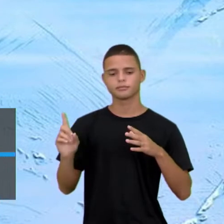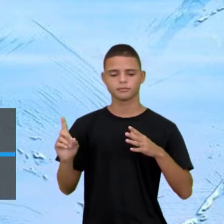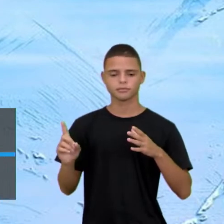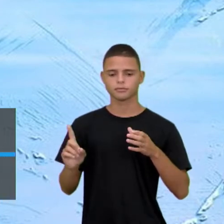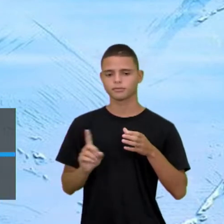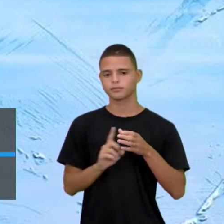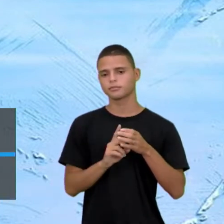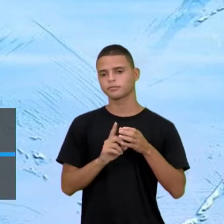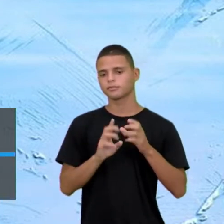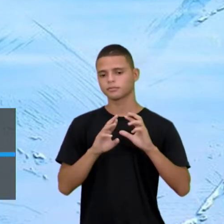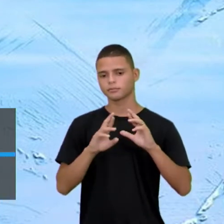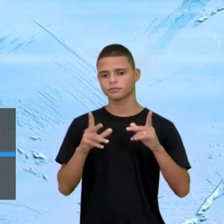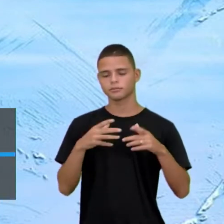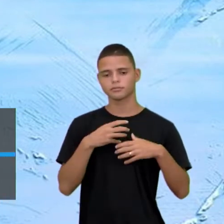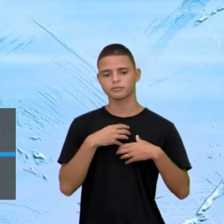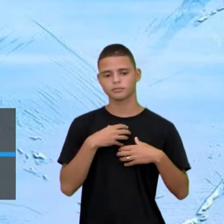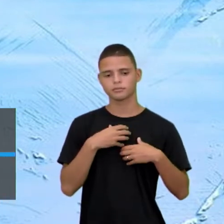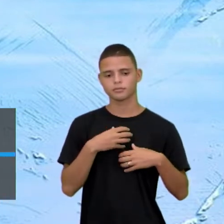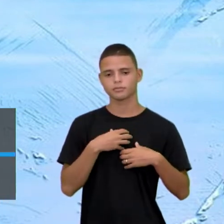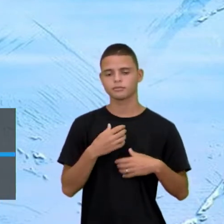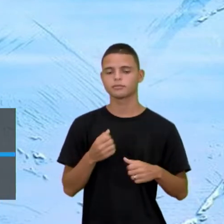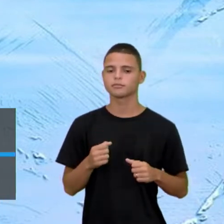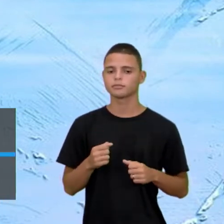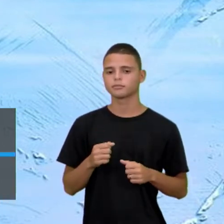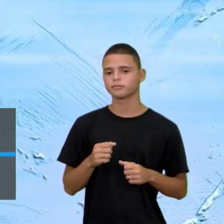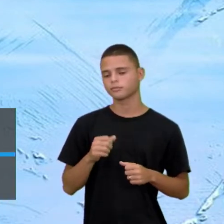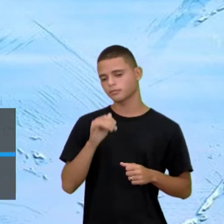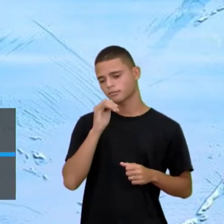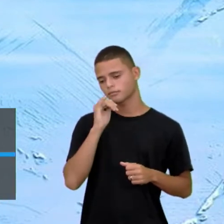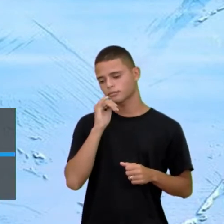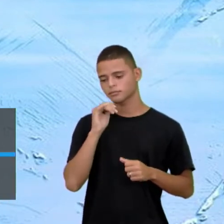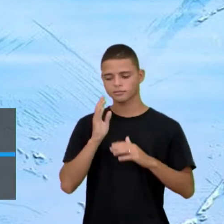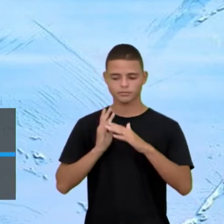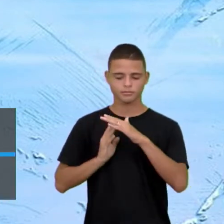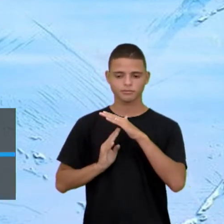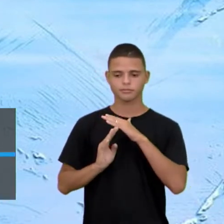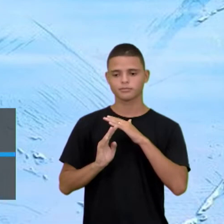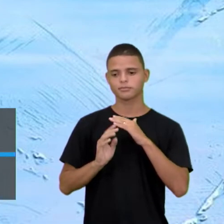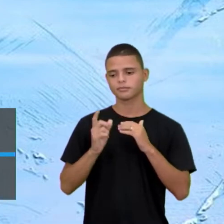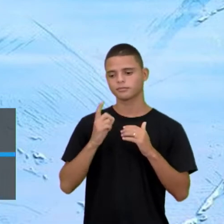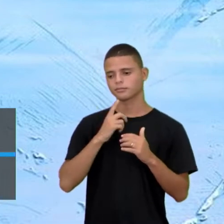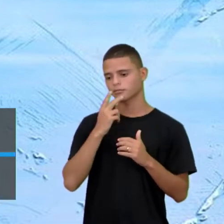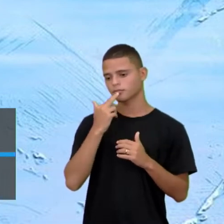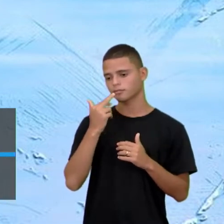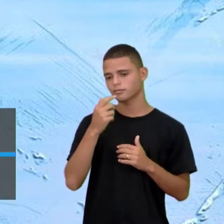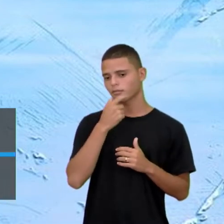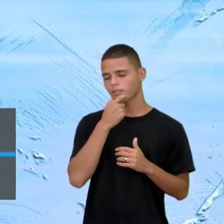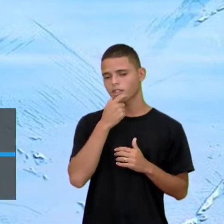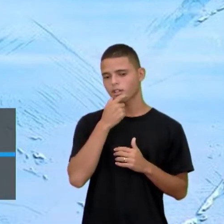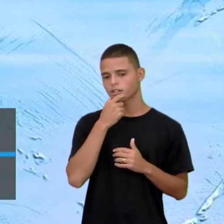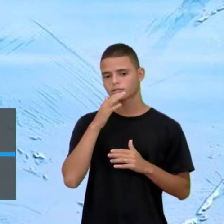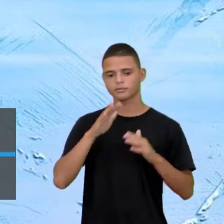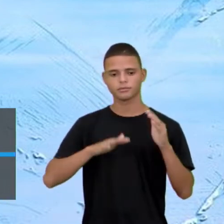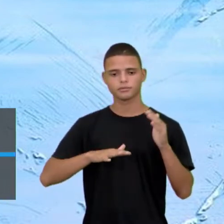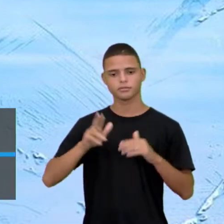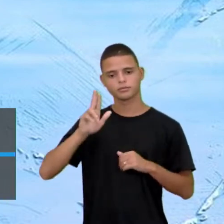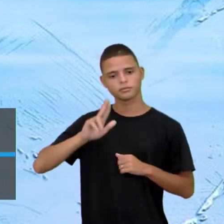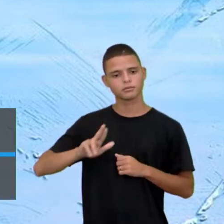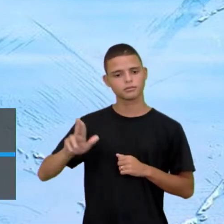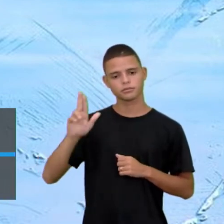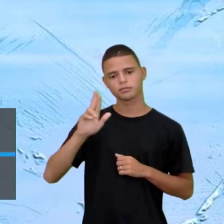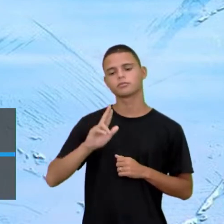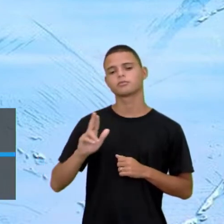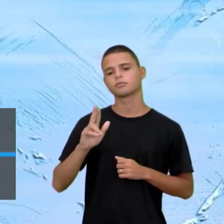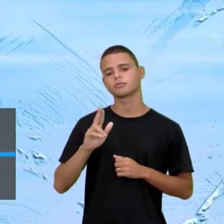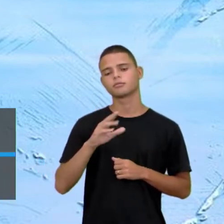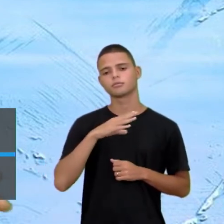Eu acho até legal por ser um estrangeirismo. A gente traz lá da língua inglesa e às vezes a gente usa e se apropria na língua portuguesa da forma como a gente